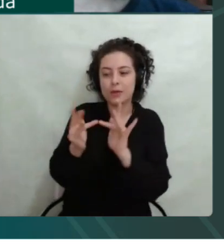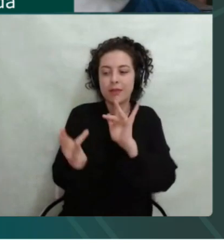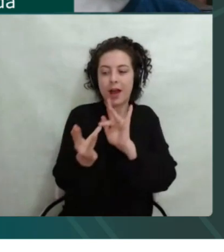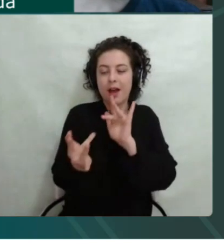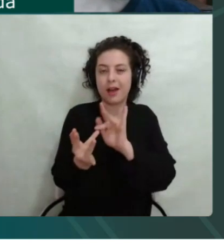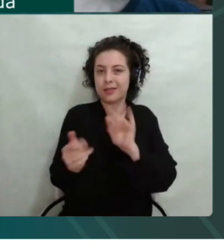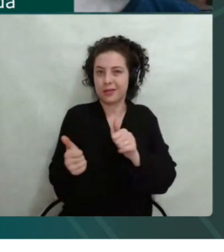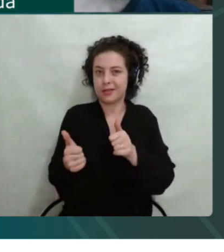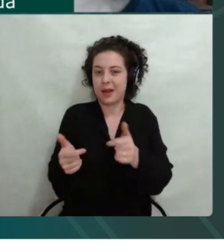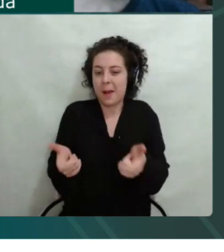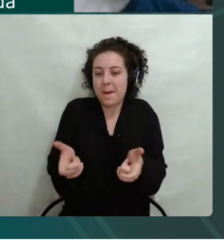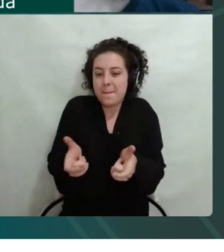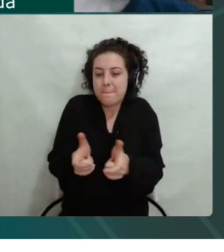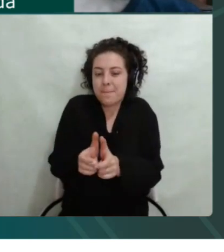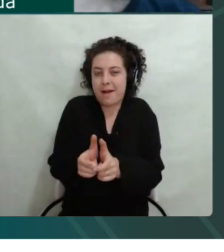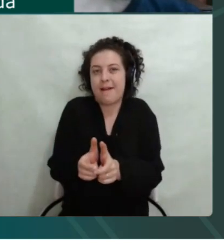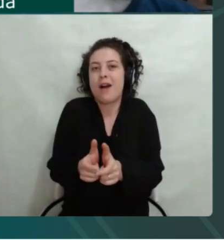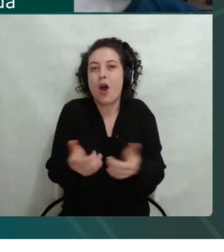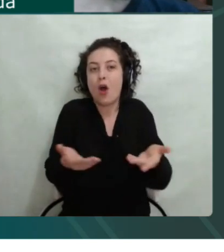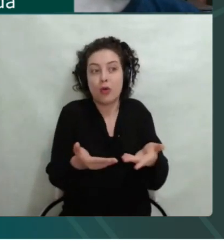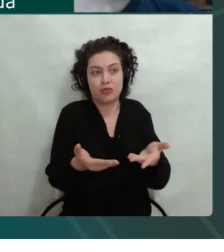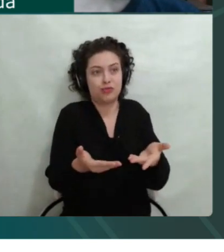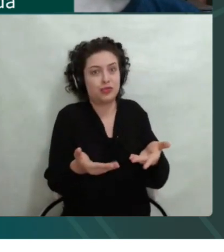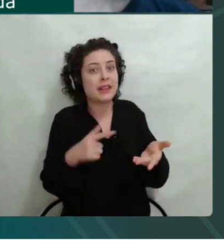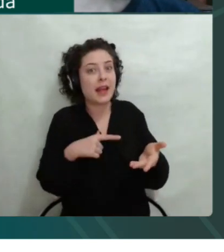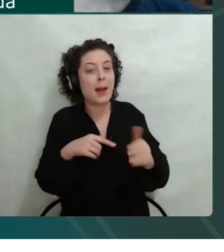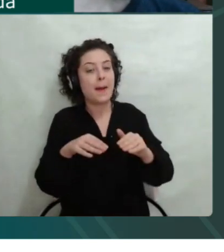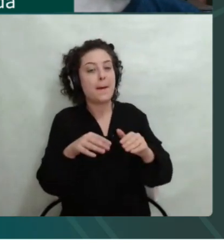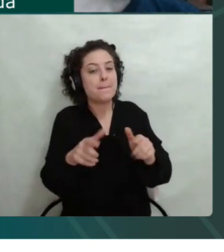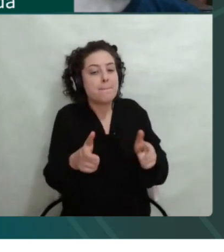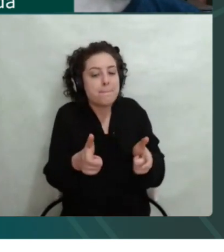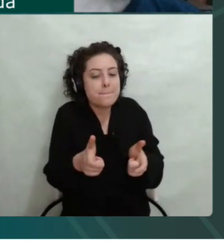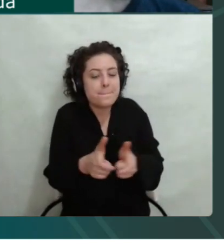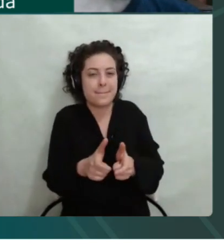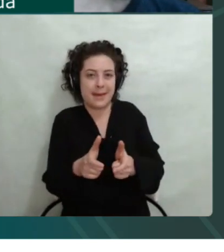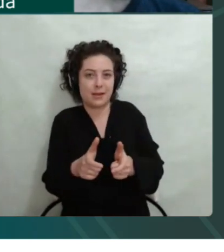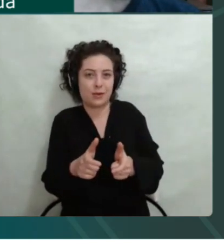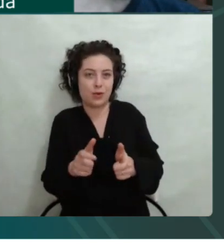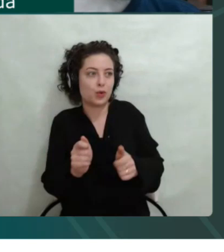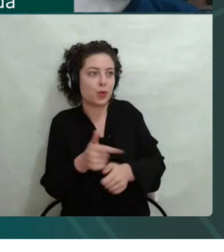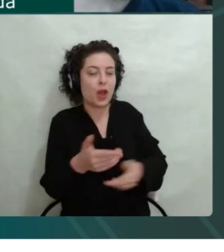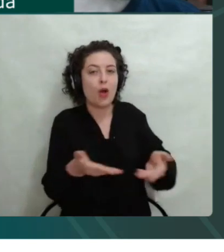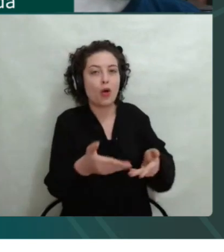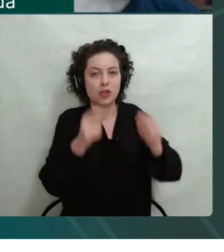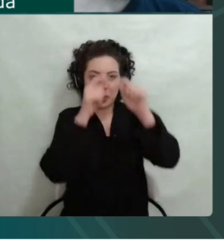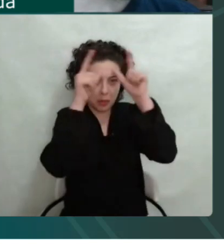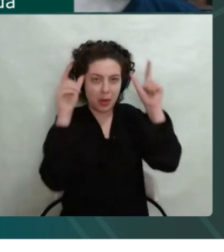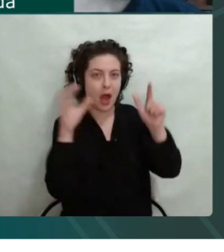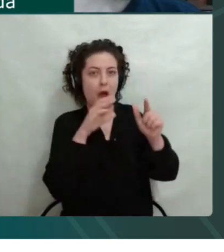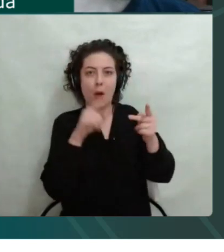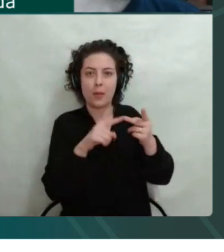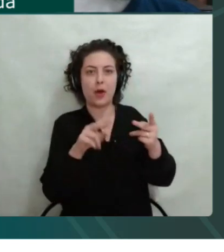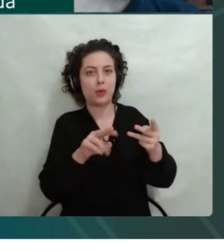menos sobrecarga, como estamos tendo ainda nos nossos prontos-socorros, enfermarias e UTIs. Ou